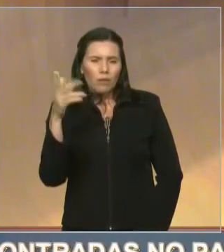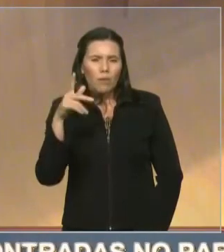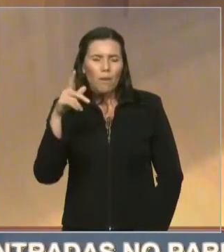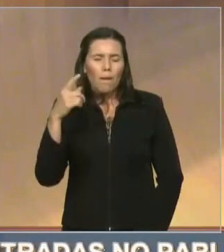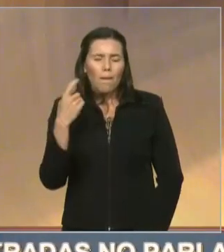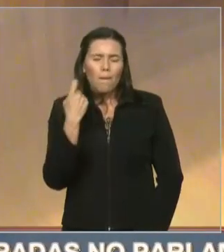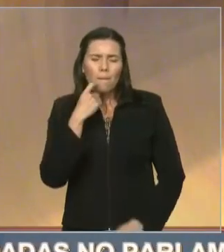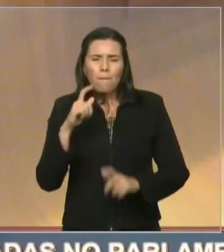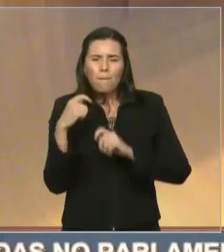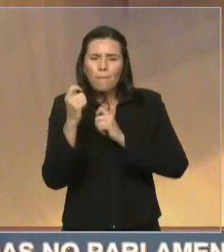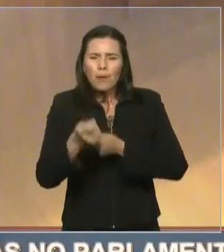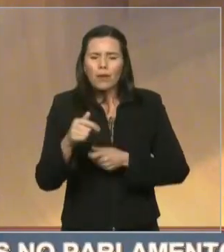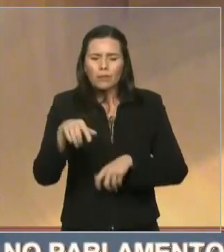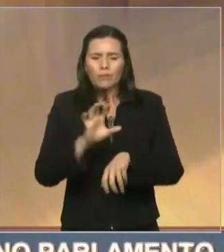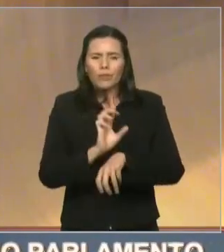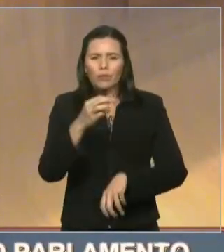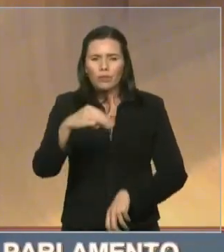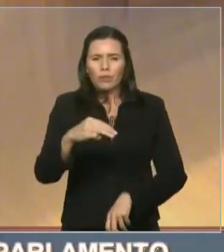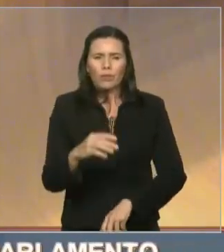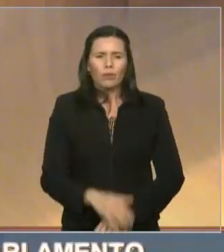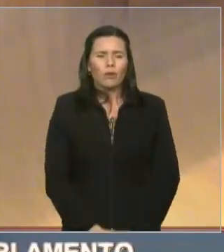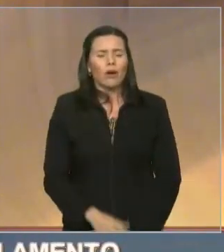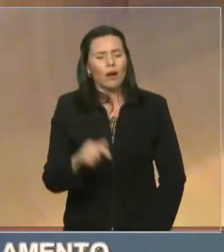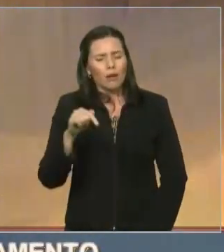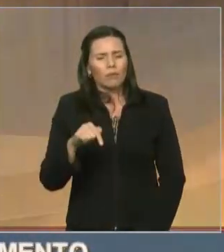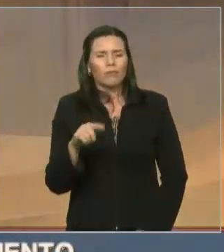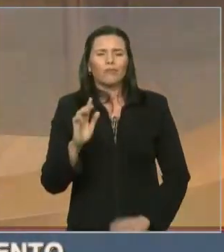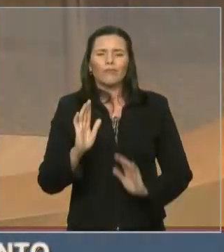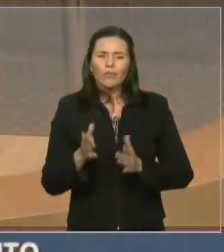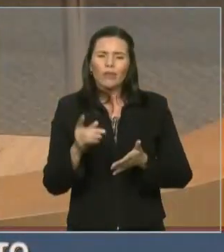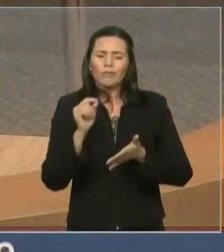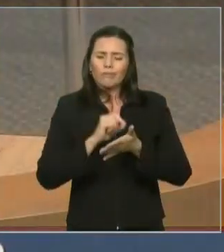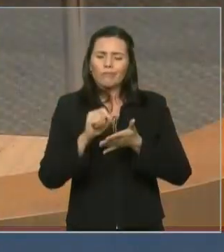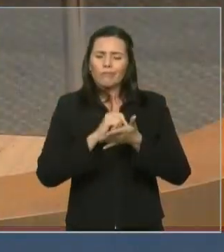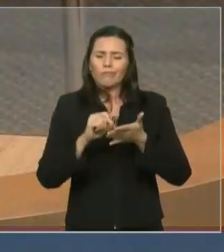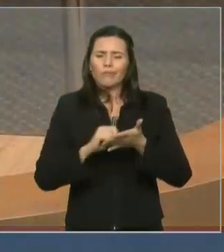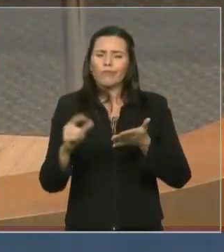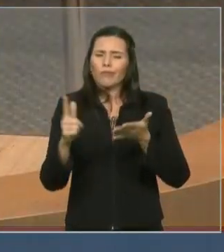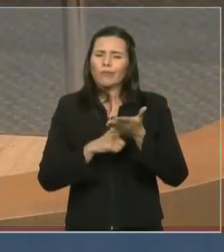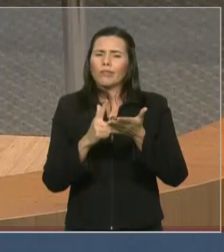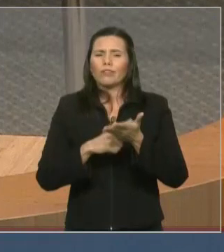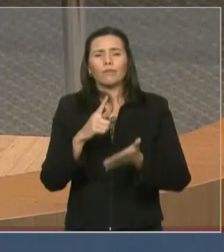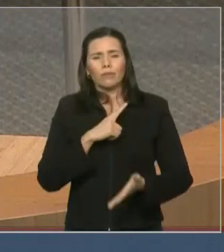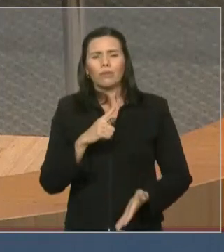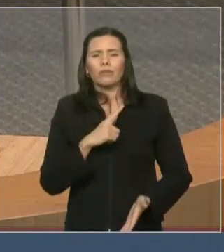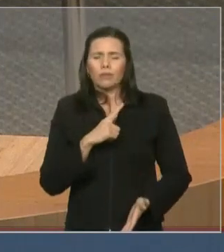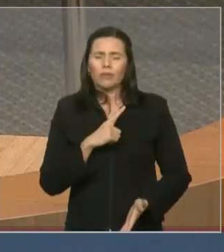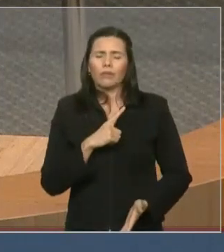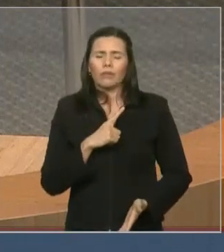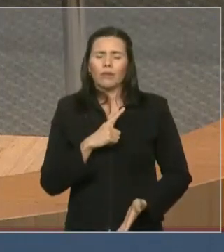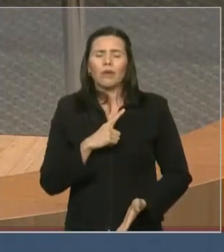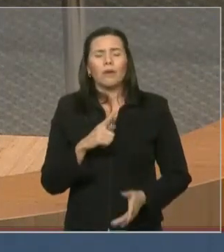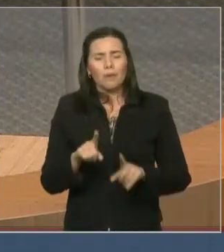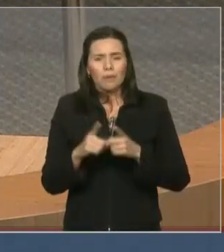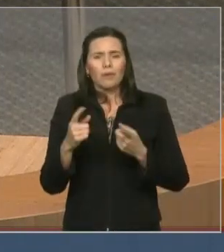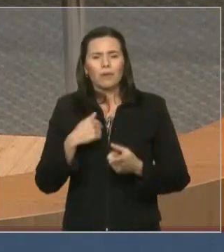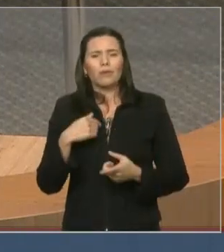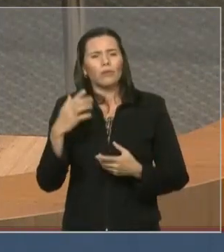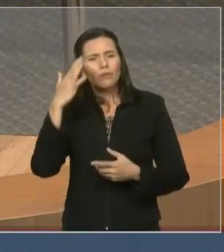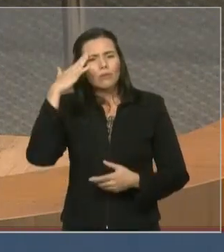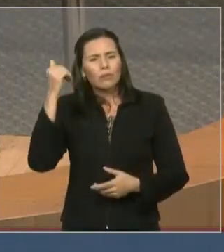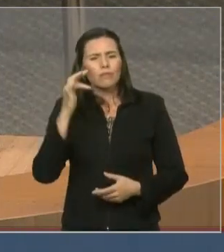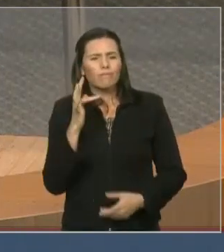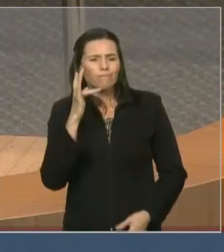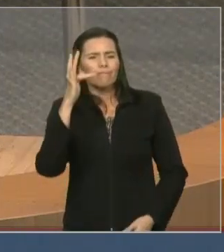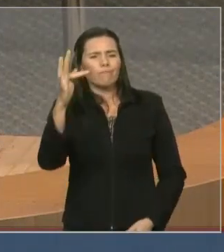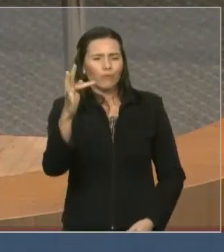ainda muitos já se escreveu, muitos se escrevem, e muitos escreverá ainda sobre o quê? Sobre a